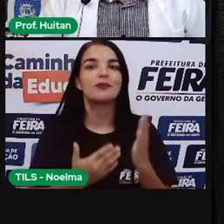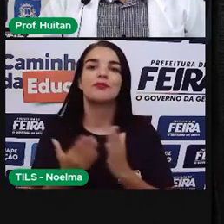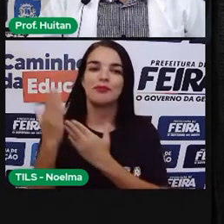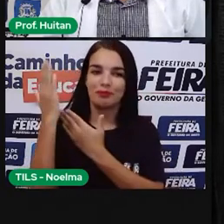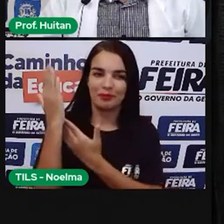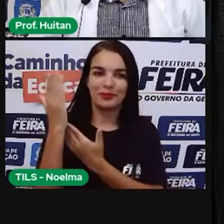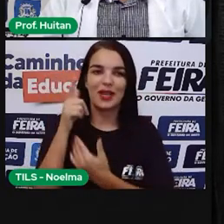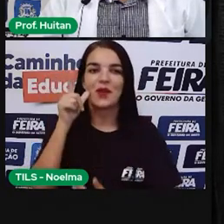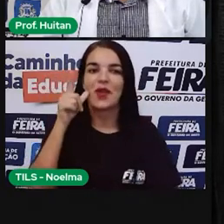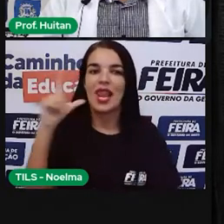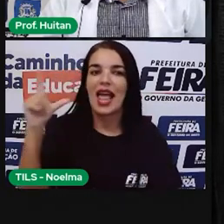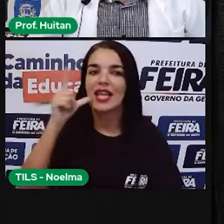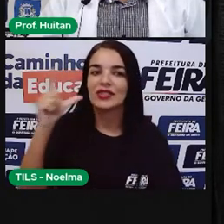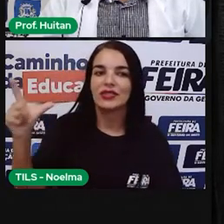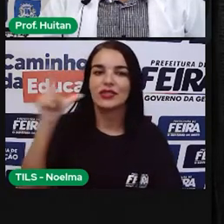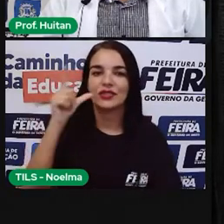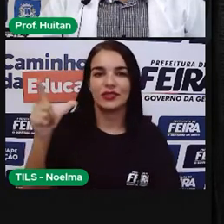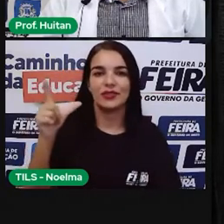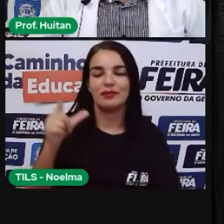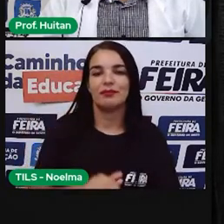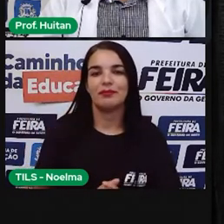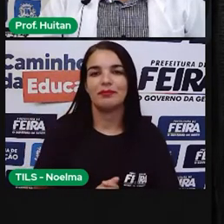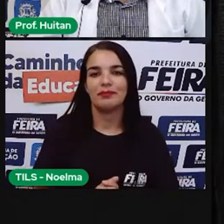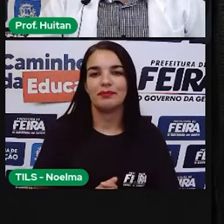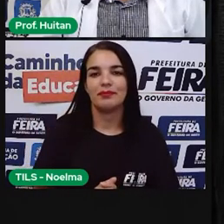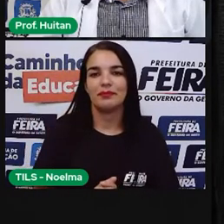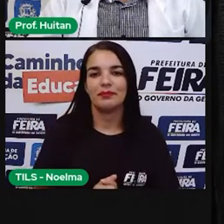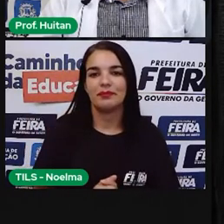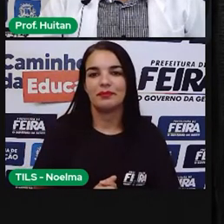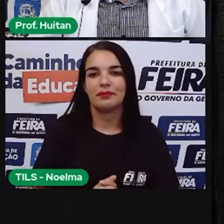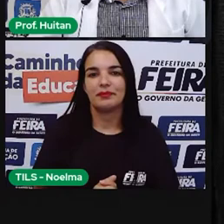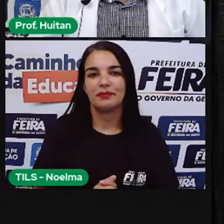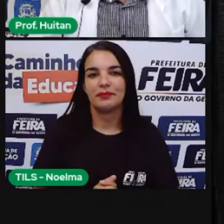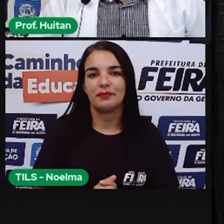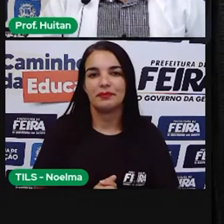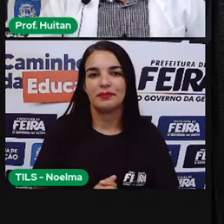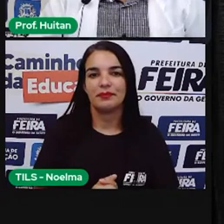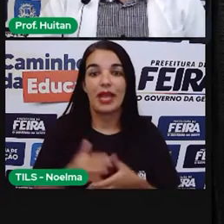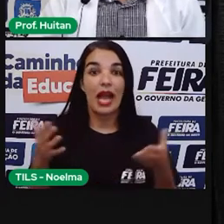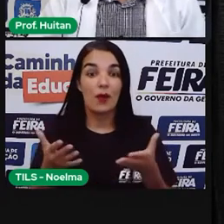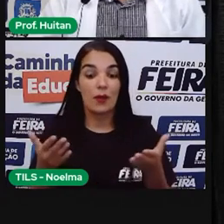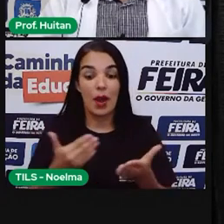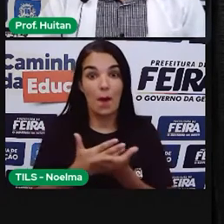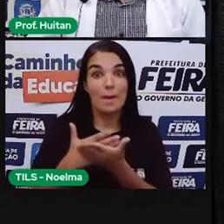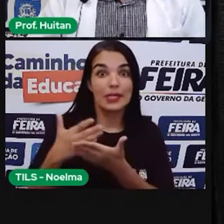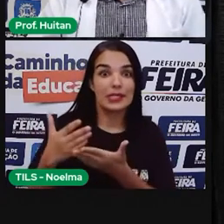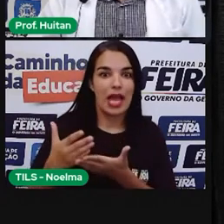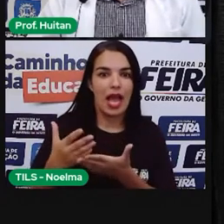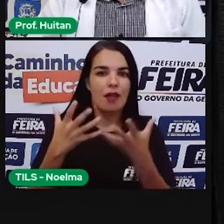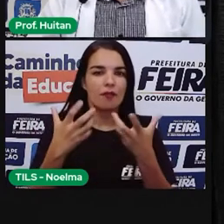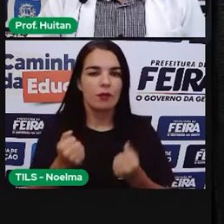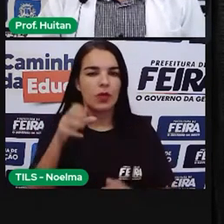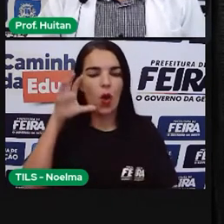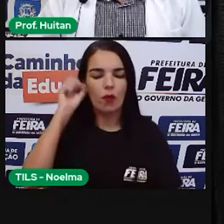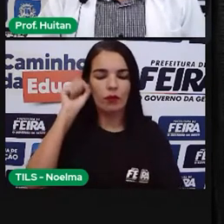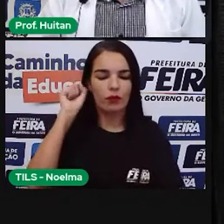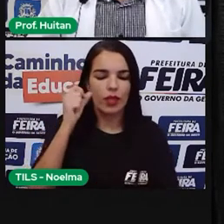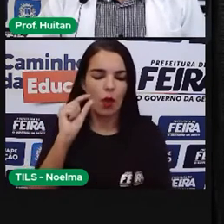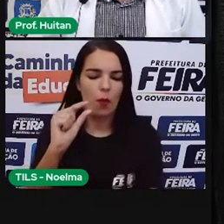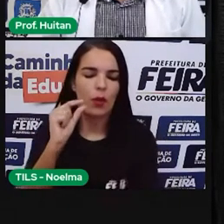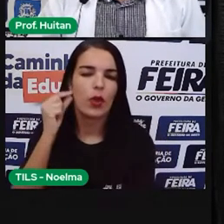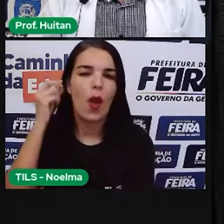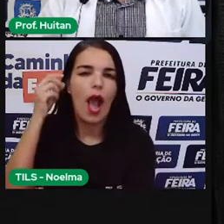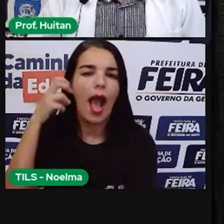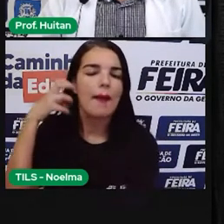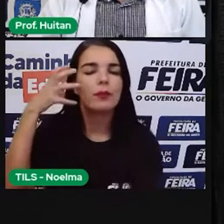latim, que significa cantiga ou encantamento. Para começar, vamos ouvir escutar uma